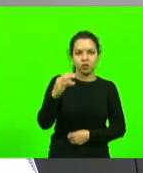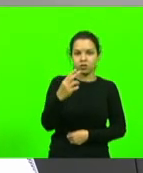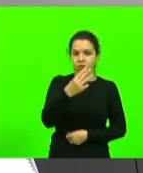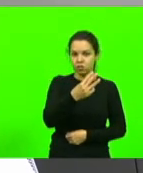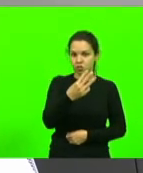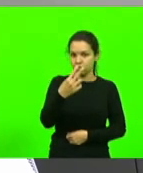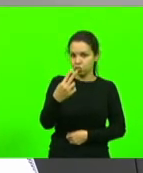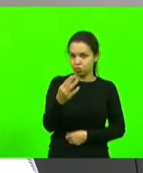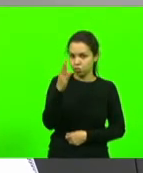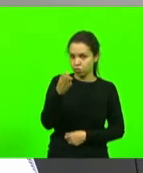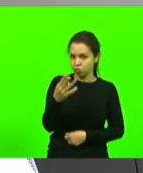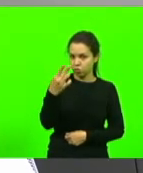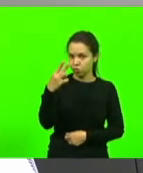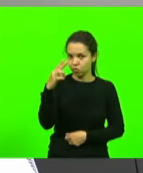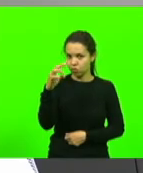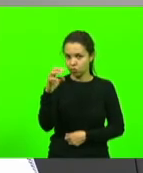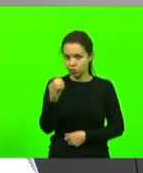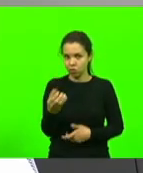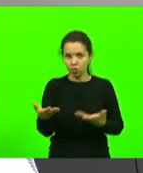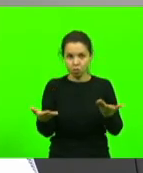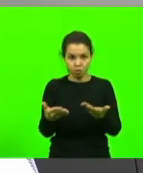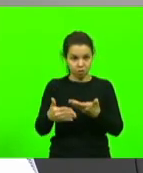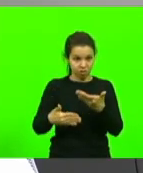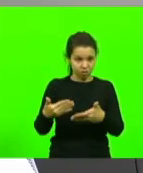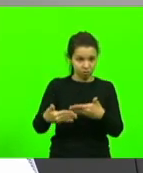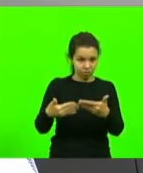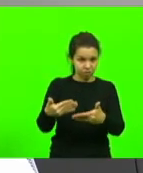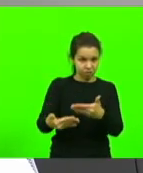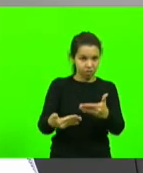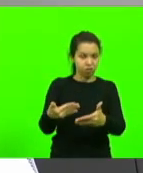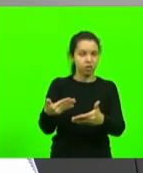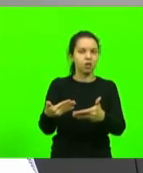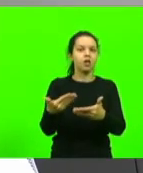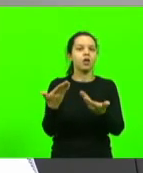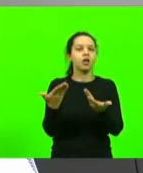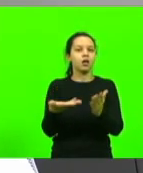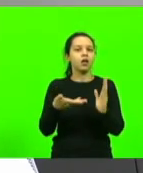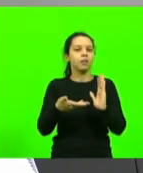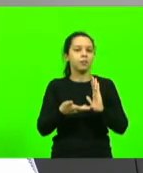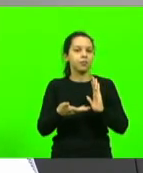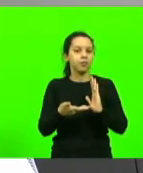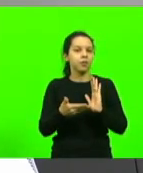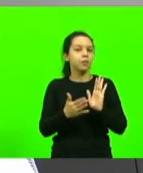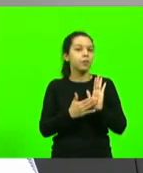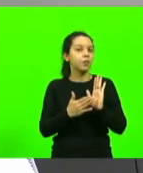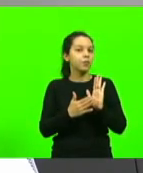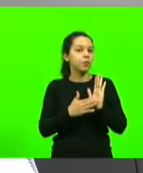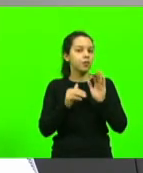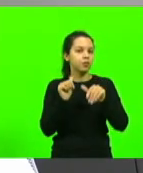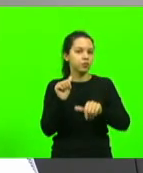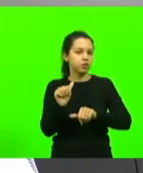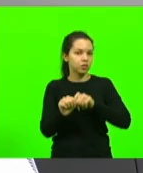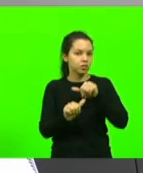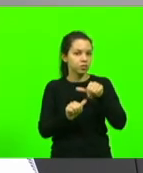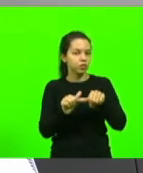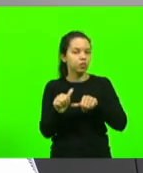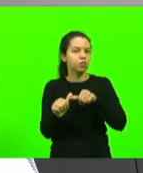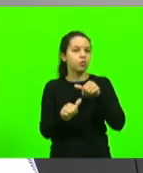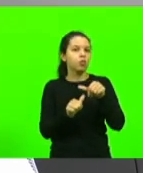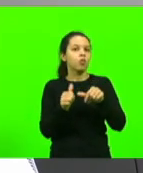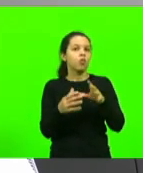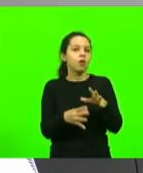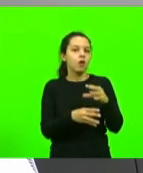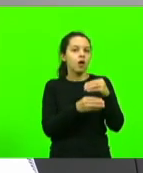de 2020 que hoje tramita na Câmara dos Deputados propõe a alteração e ou acréscimos nos